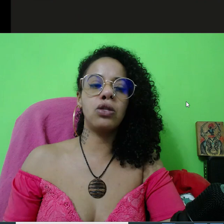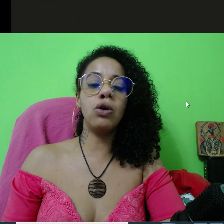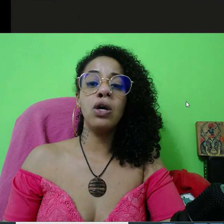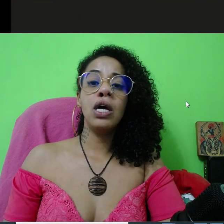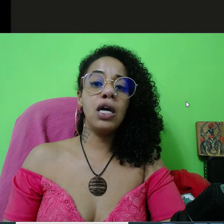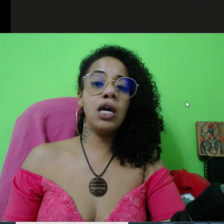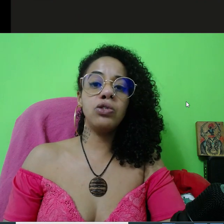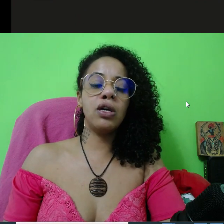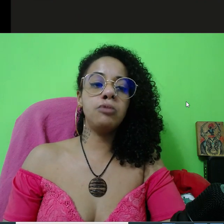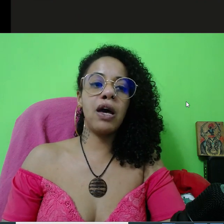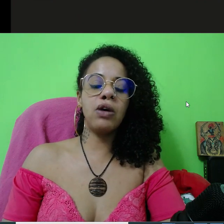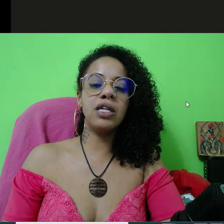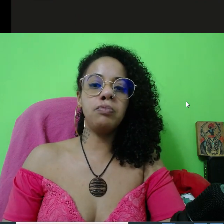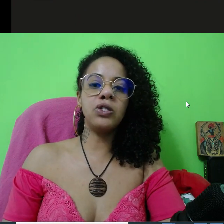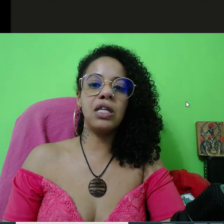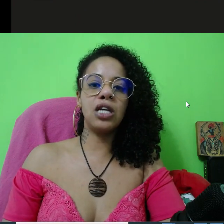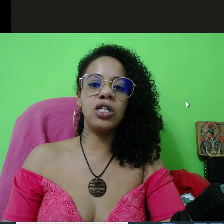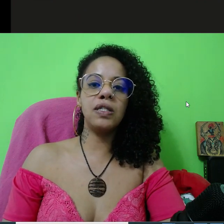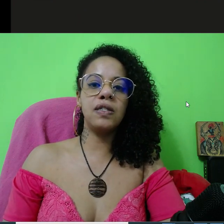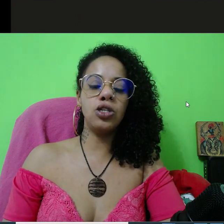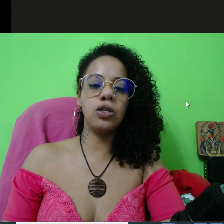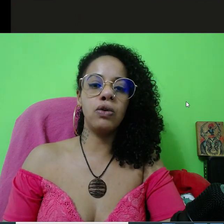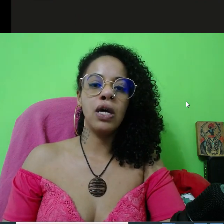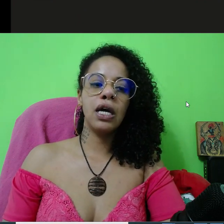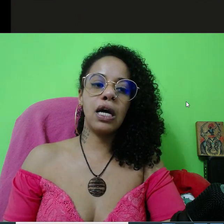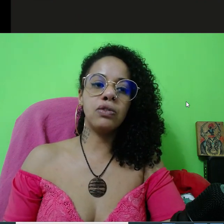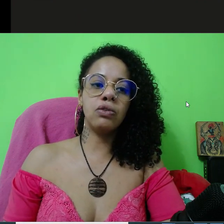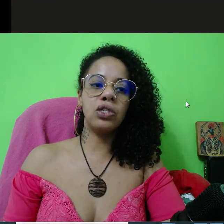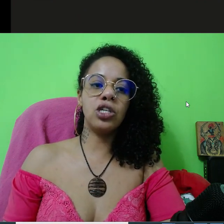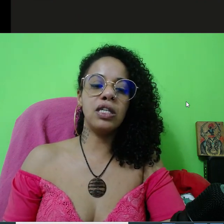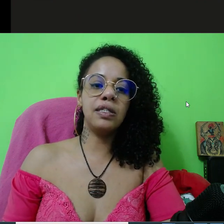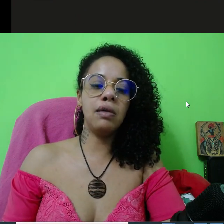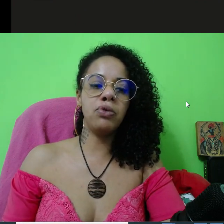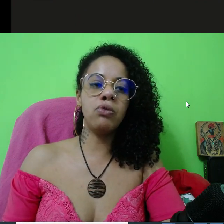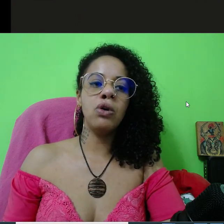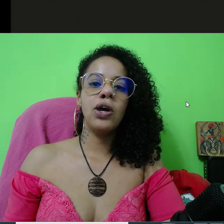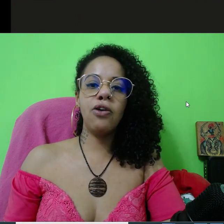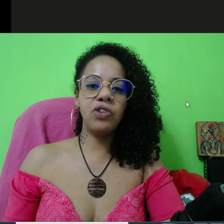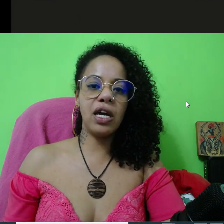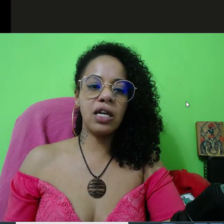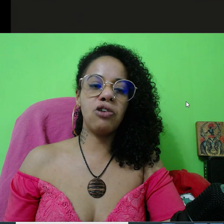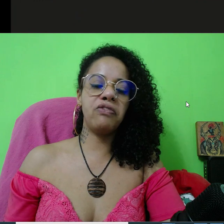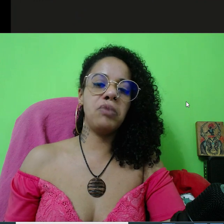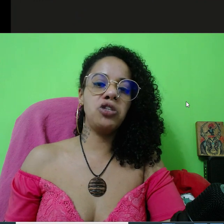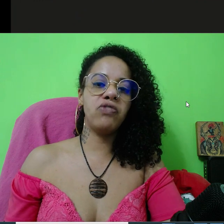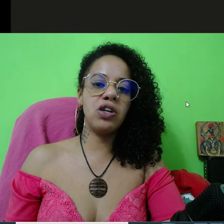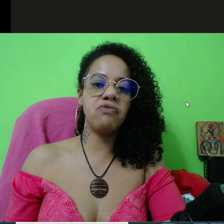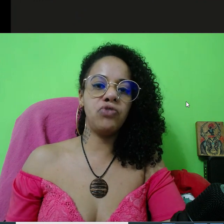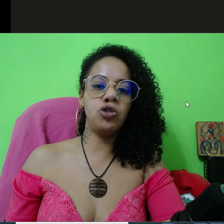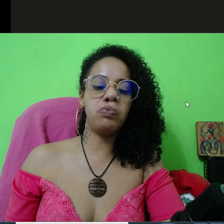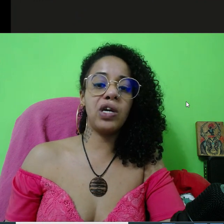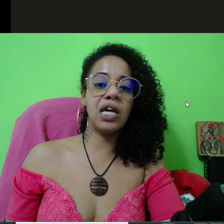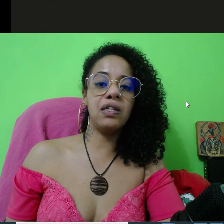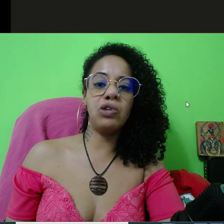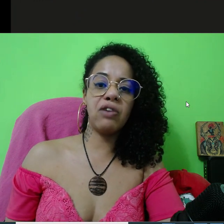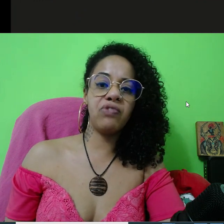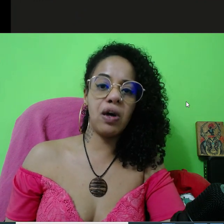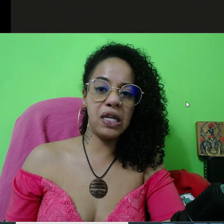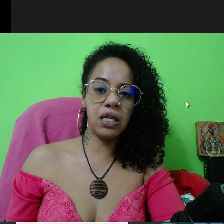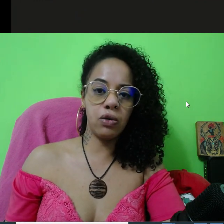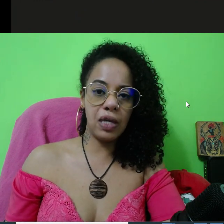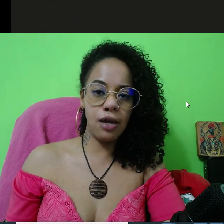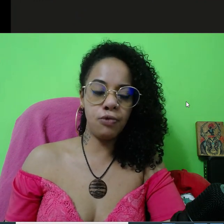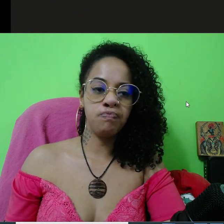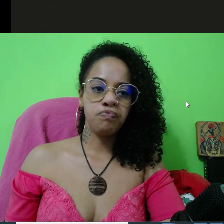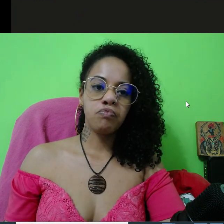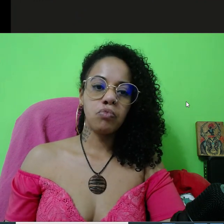chat que eu também tô e eu só espero a reciprocidade nesse sentido caso não seja recíproco eu virei aqui novamente farei um vídeo porque essa é a